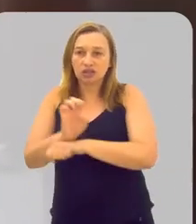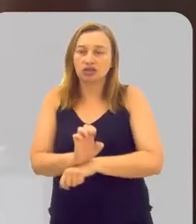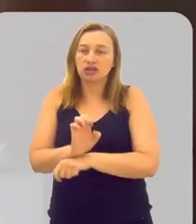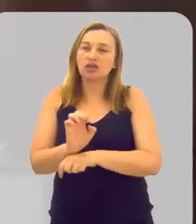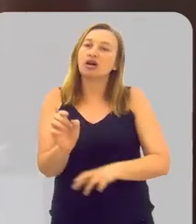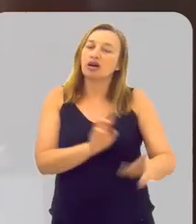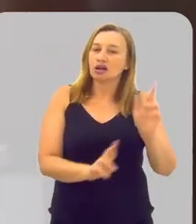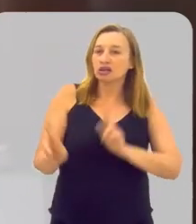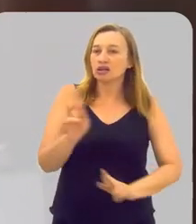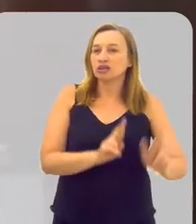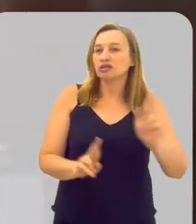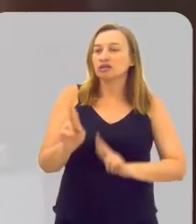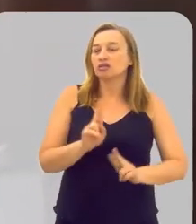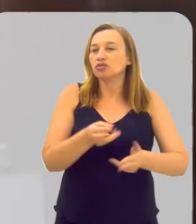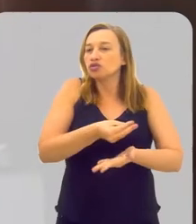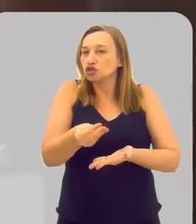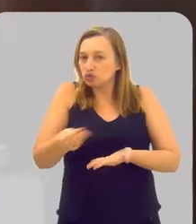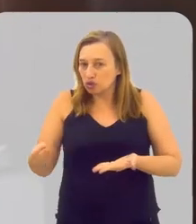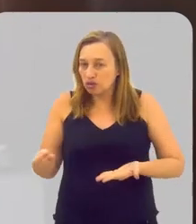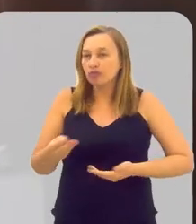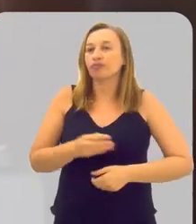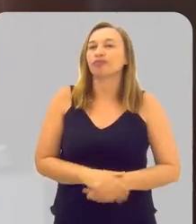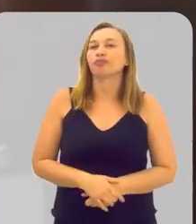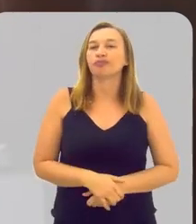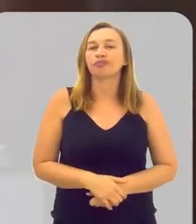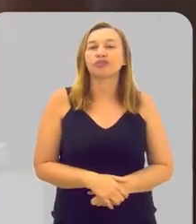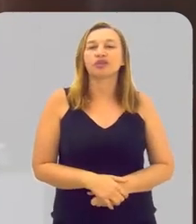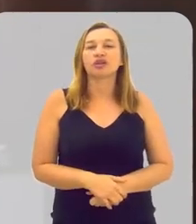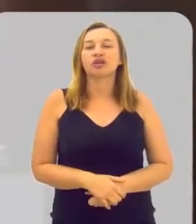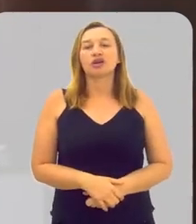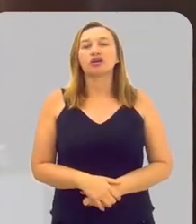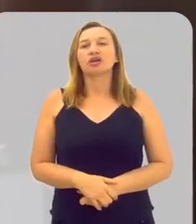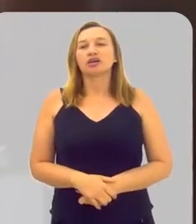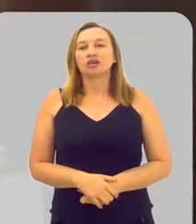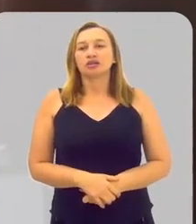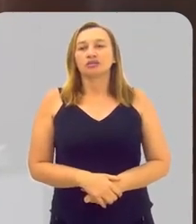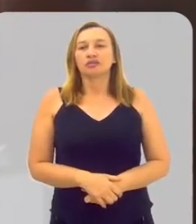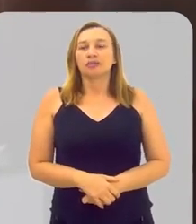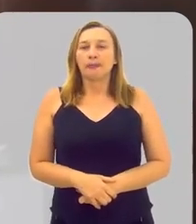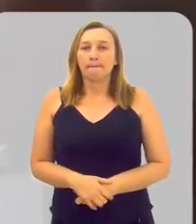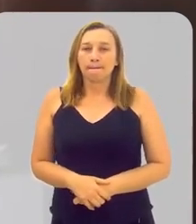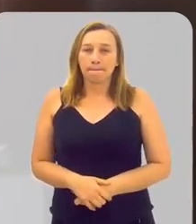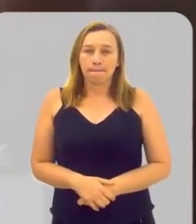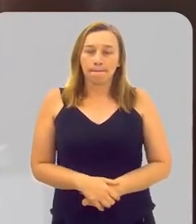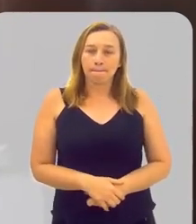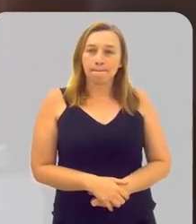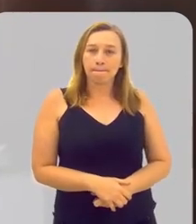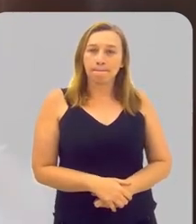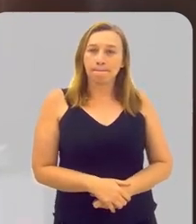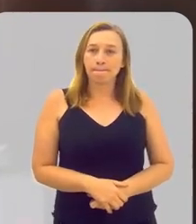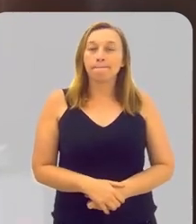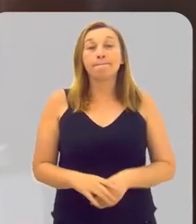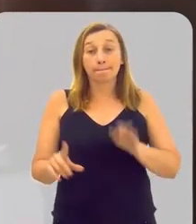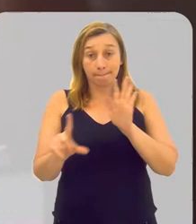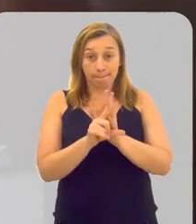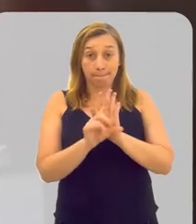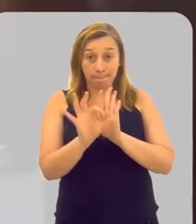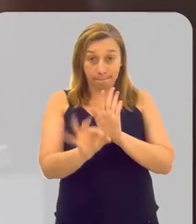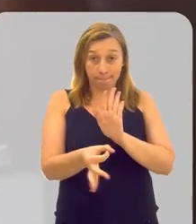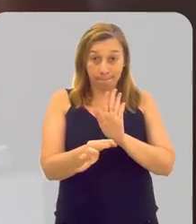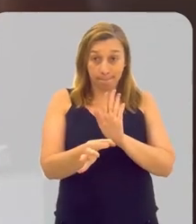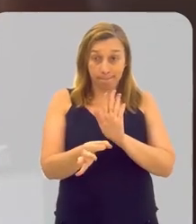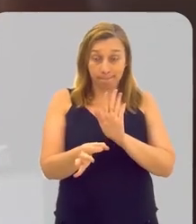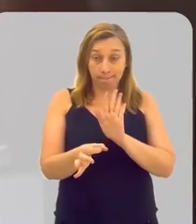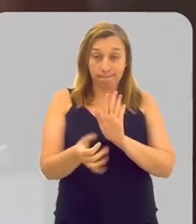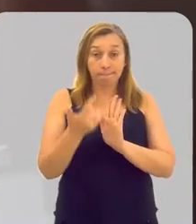são estaduais relacionadas à distribuição. E aí, para a plena efetividade dessa